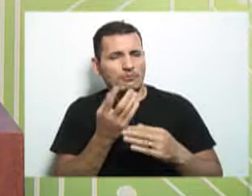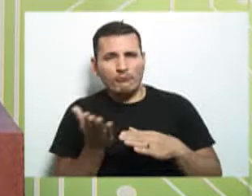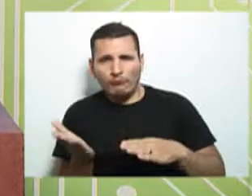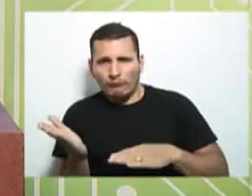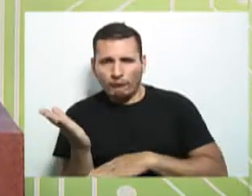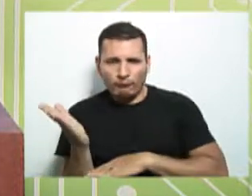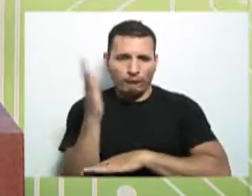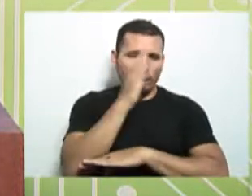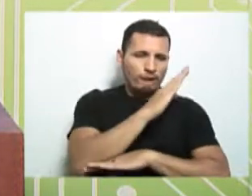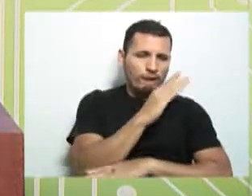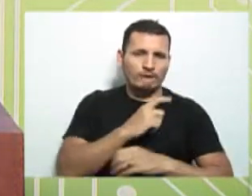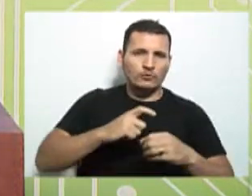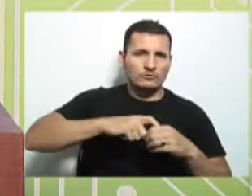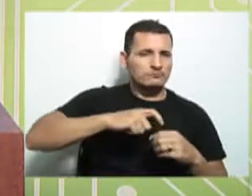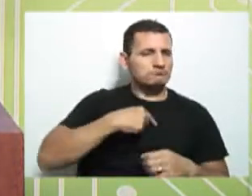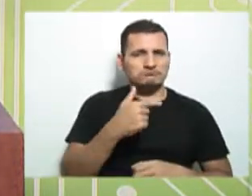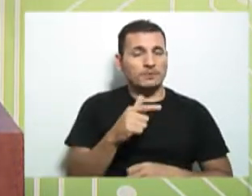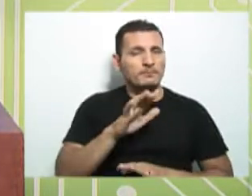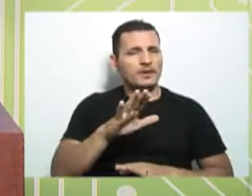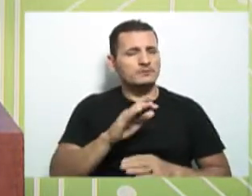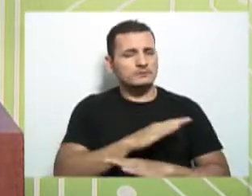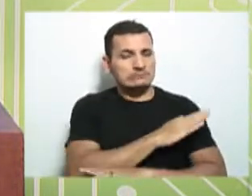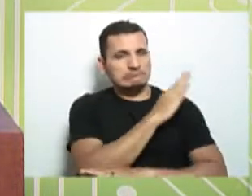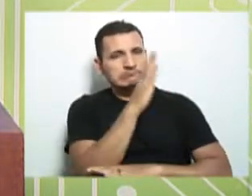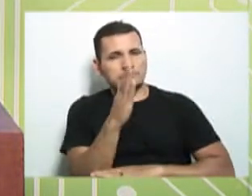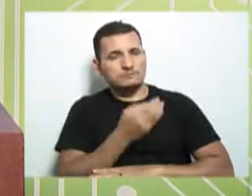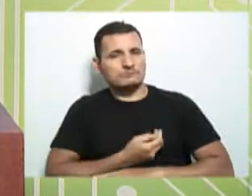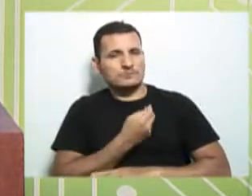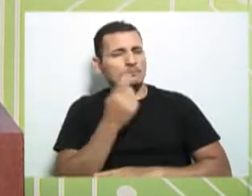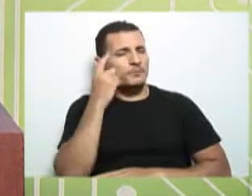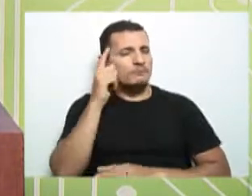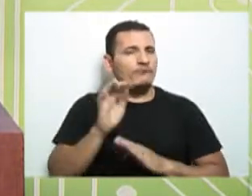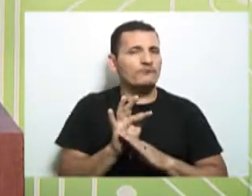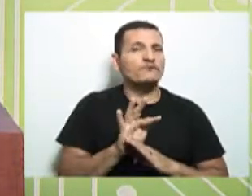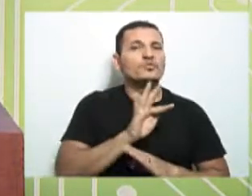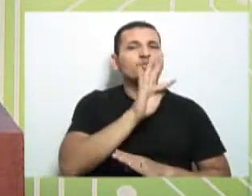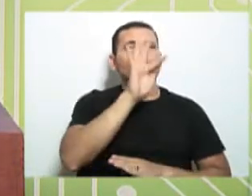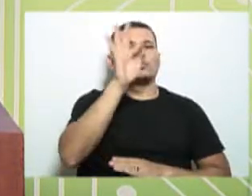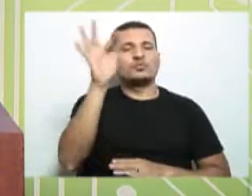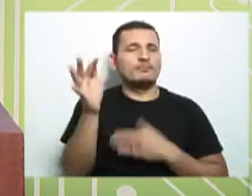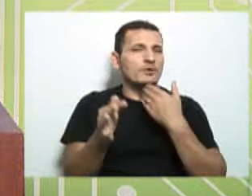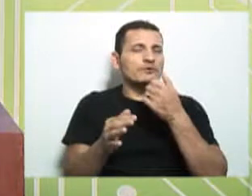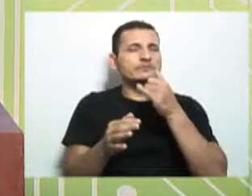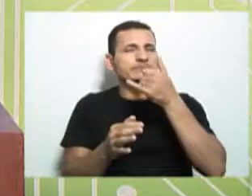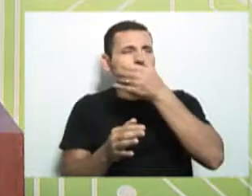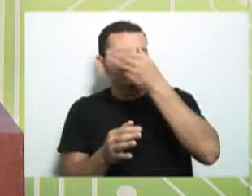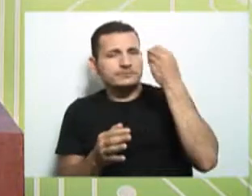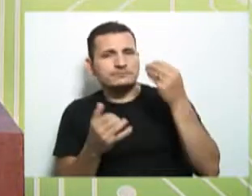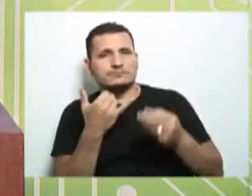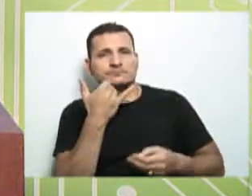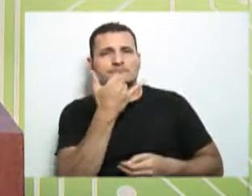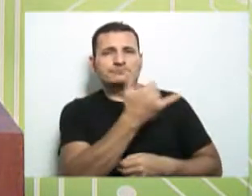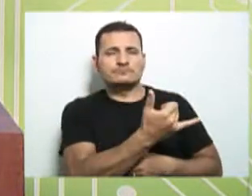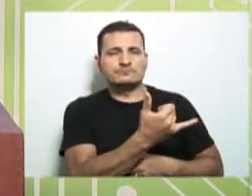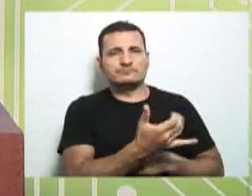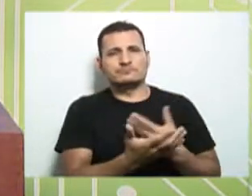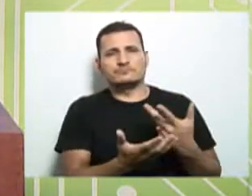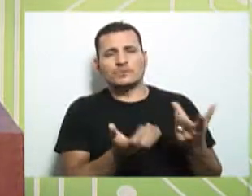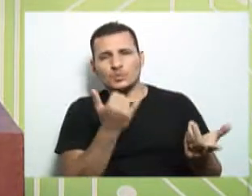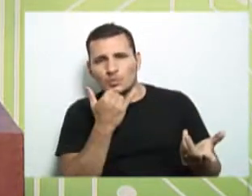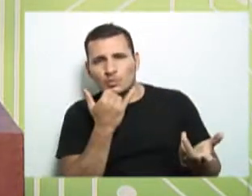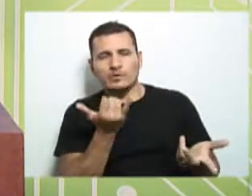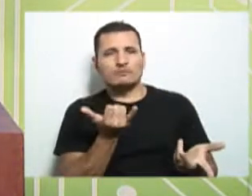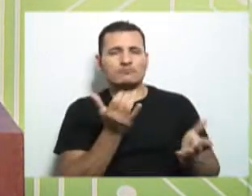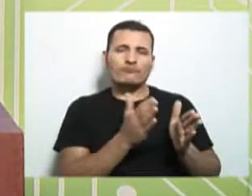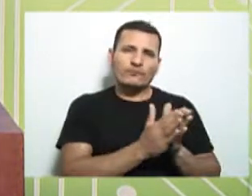para reflexões futuras, ele serve para melhorar no dia seguinte. Esqueceu de pedir perdão, desculpa, por favor, dá licença. Nesse dia que